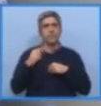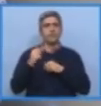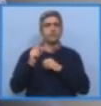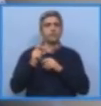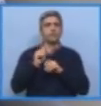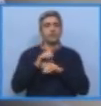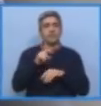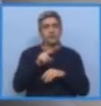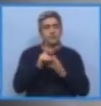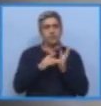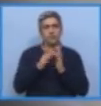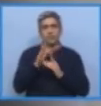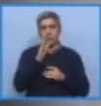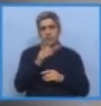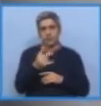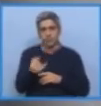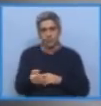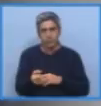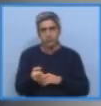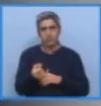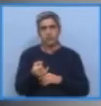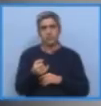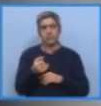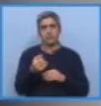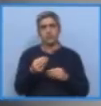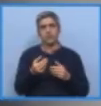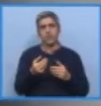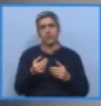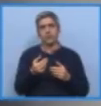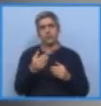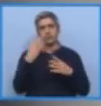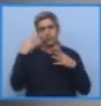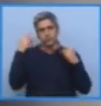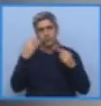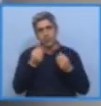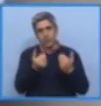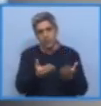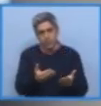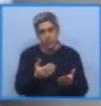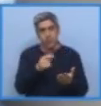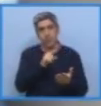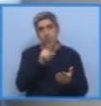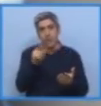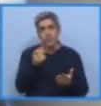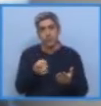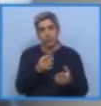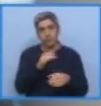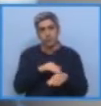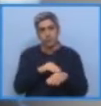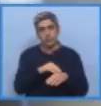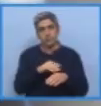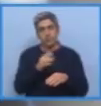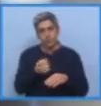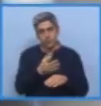É por isso que Jesus diz, depois de ter dado o seu Espírito, diz: àqueles a quem perdoares os pecados, se lhes